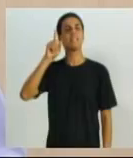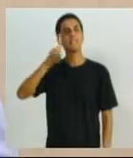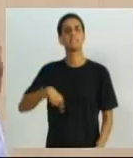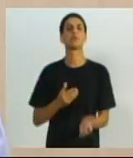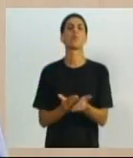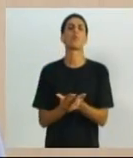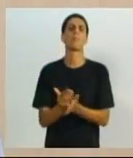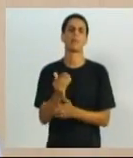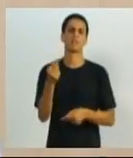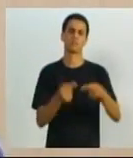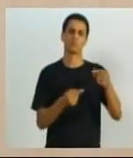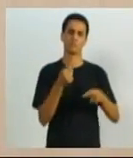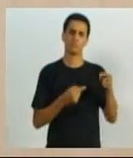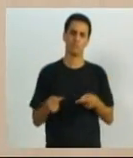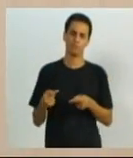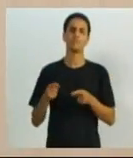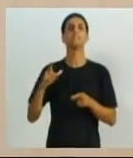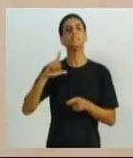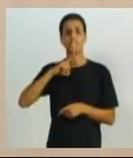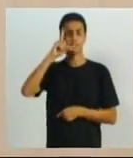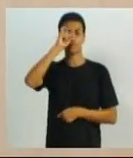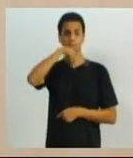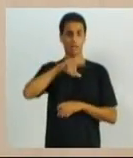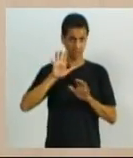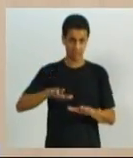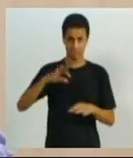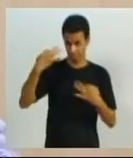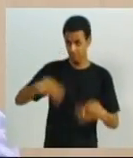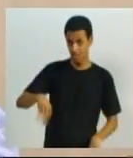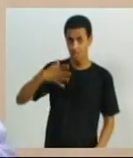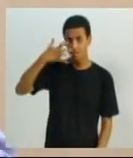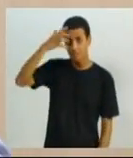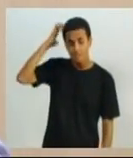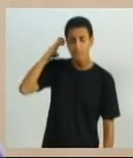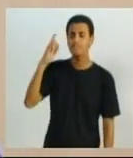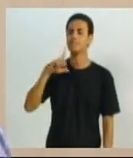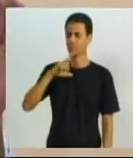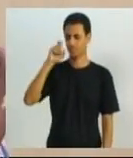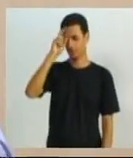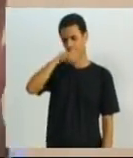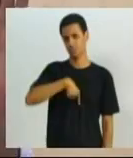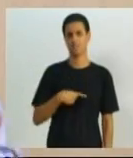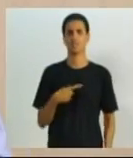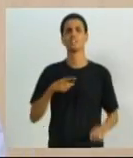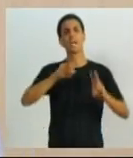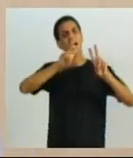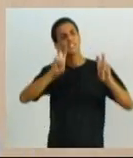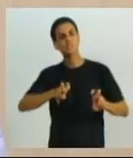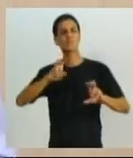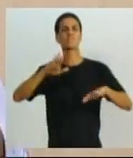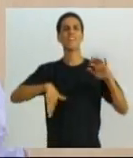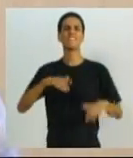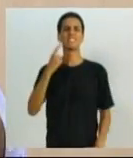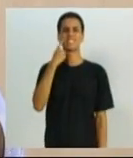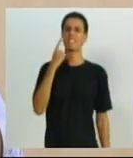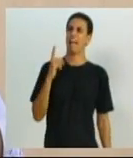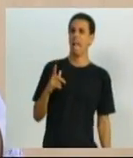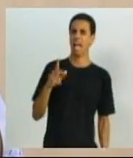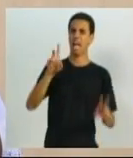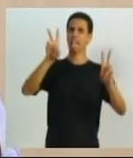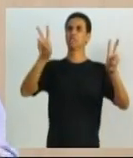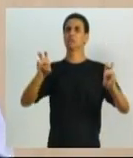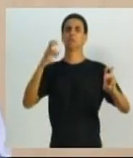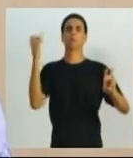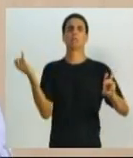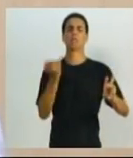de um debate. E sabe das dificuldades, né, vereador Ivanatz? Sabe das dificuldades. O assunto, às vezes, não é assim tão chamativo, né,